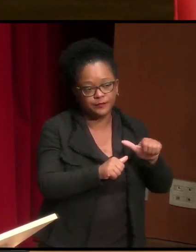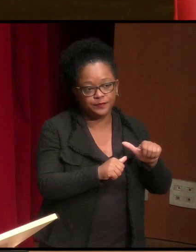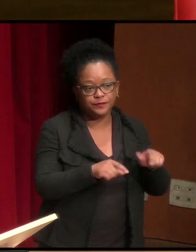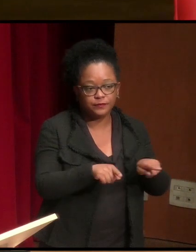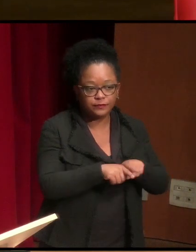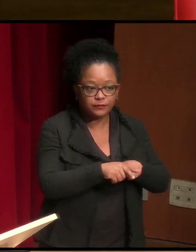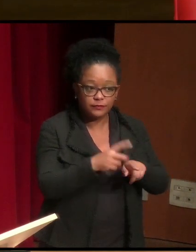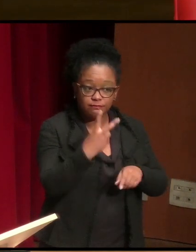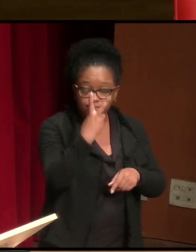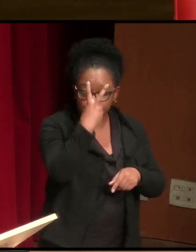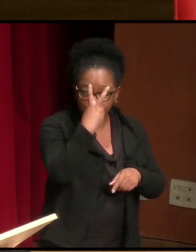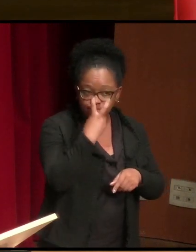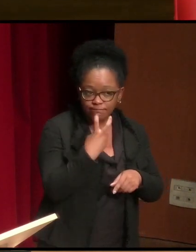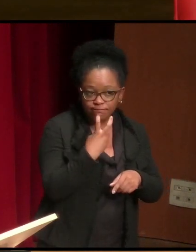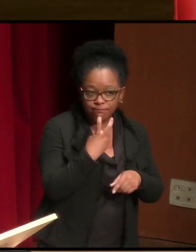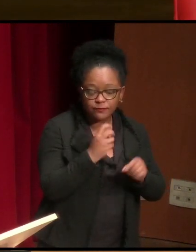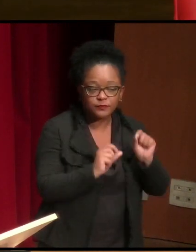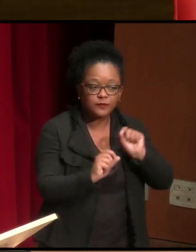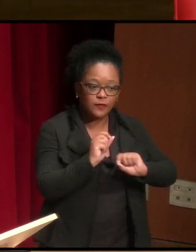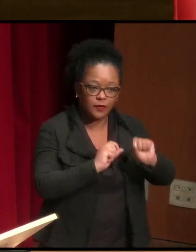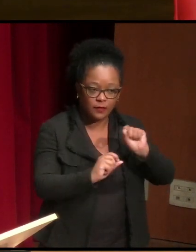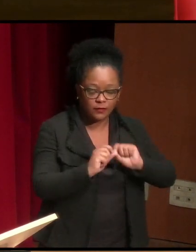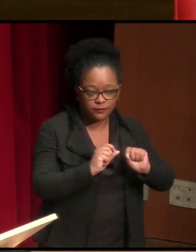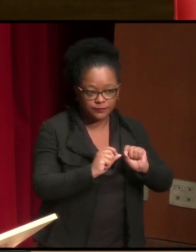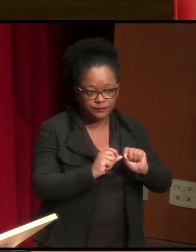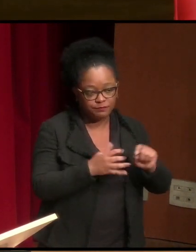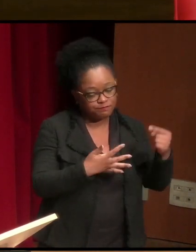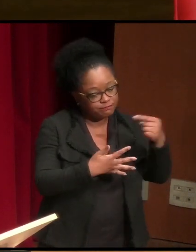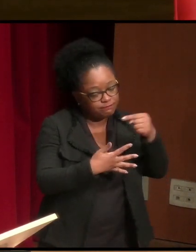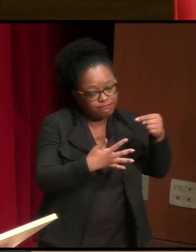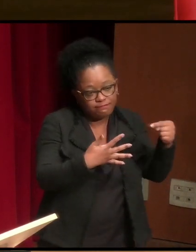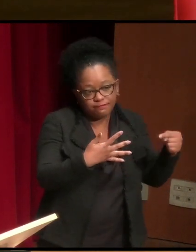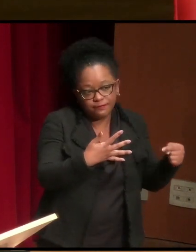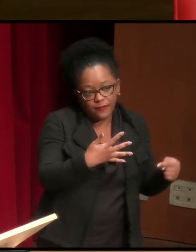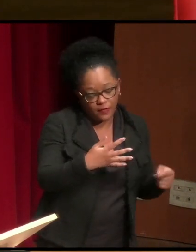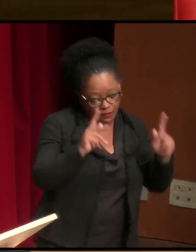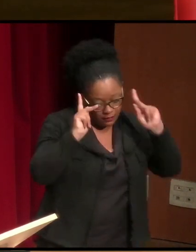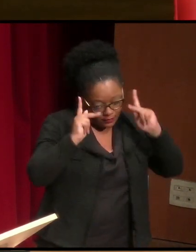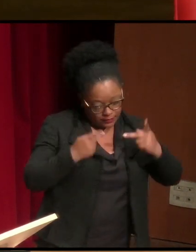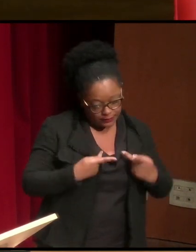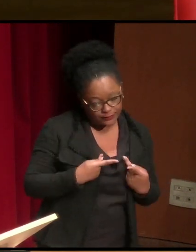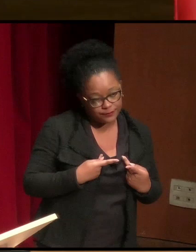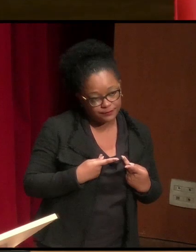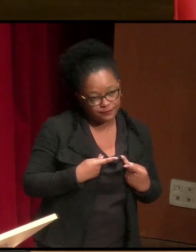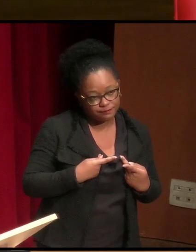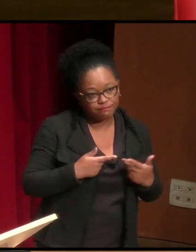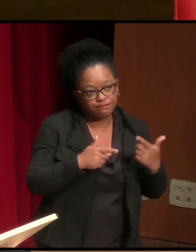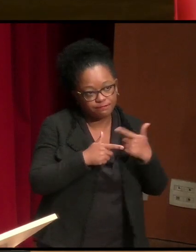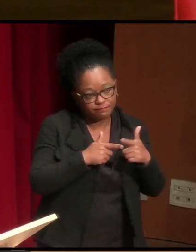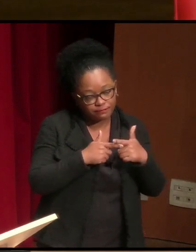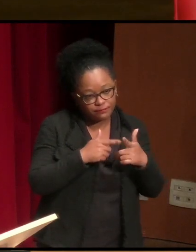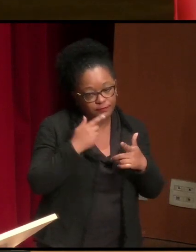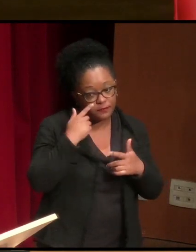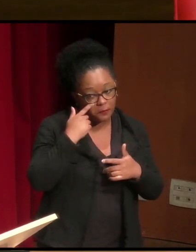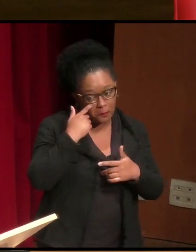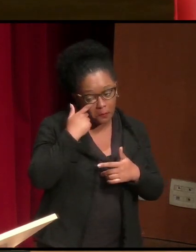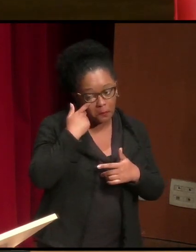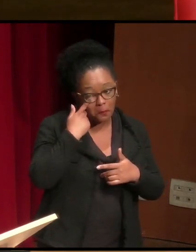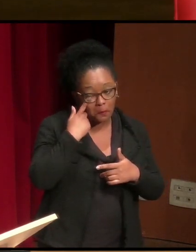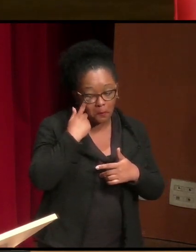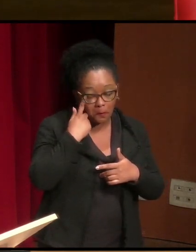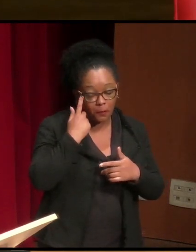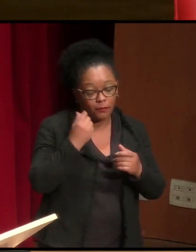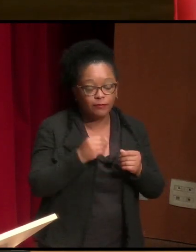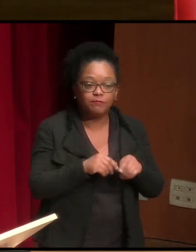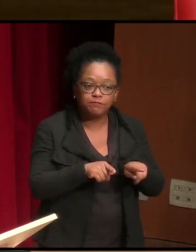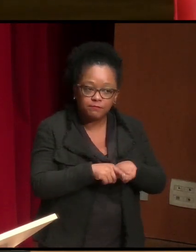cegueira é apenas dentre uma das tantas condições humanas. Isso é verdadeiramente